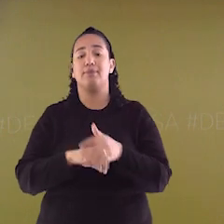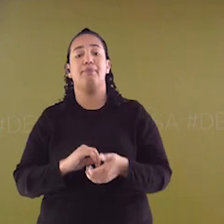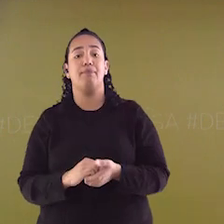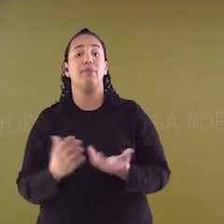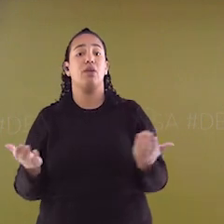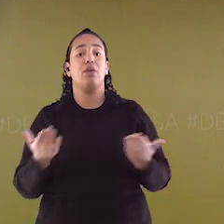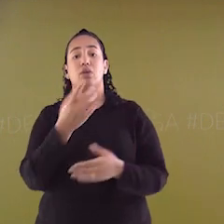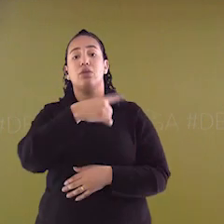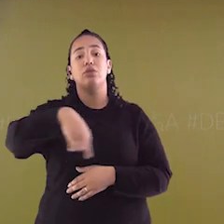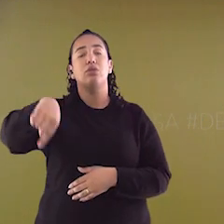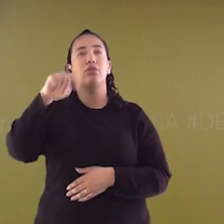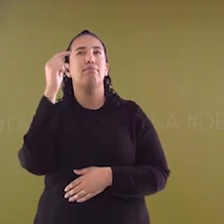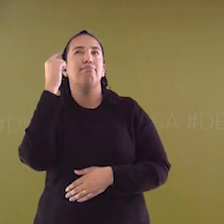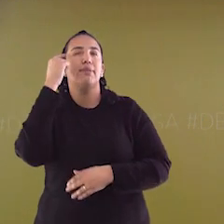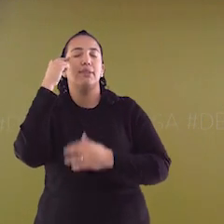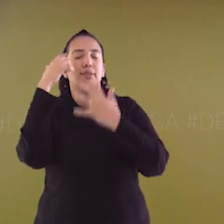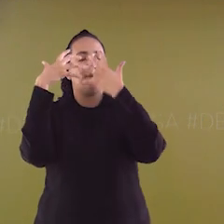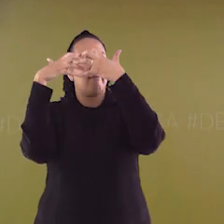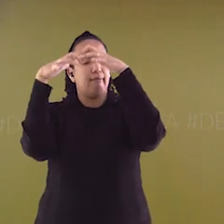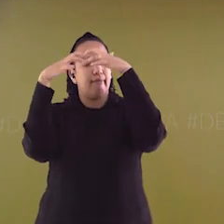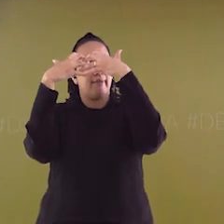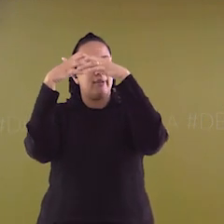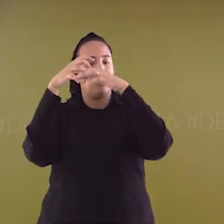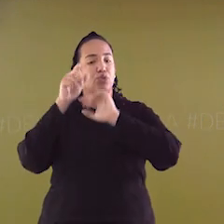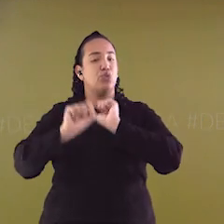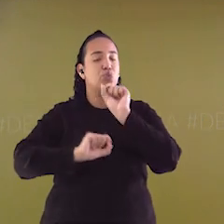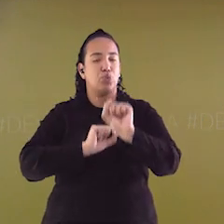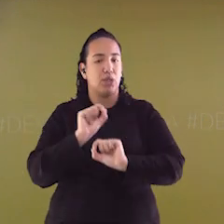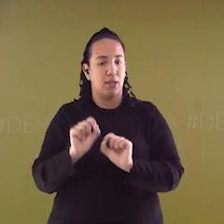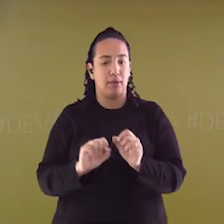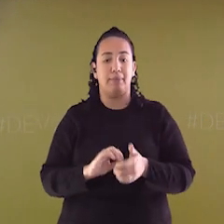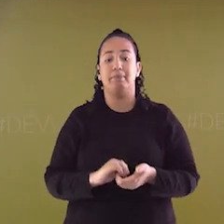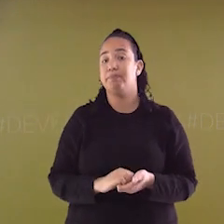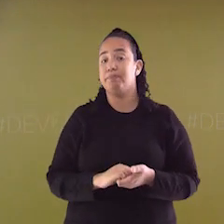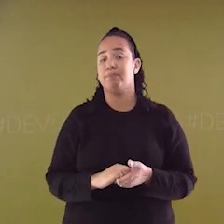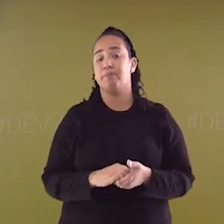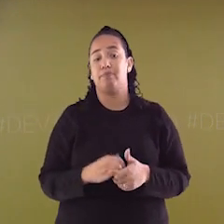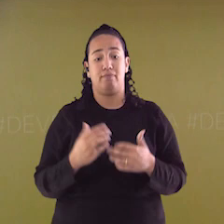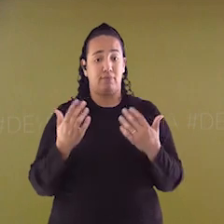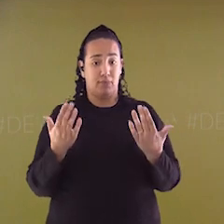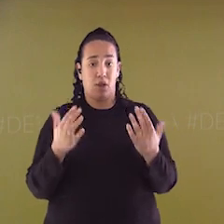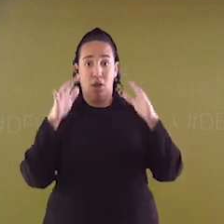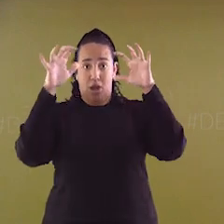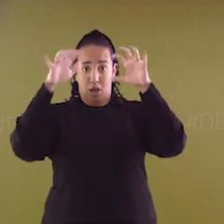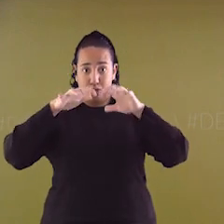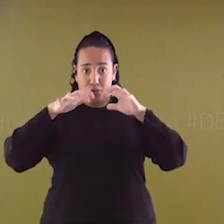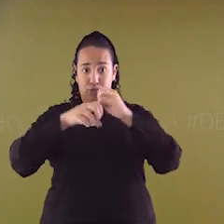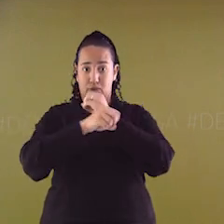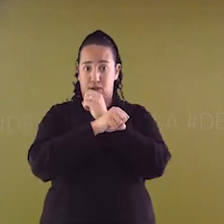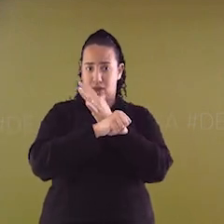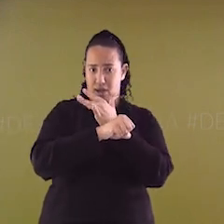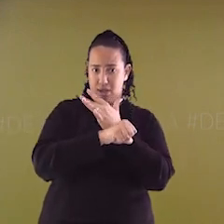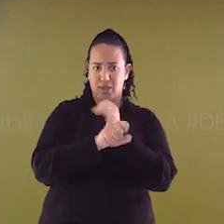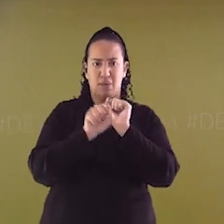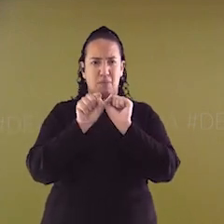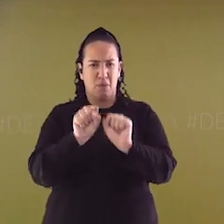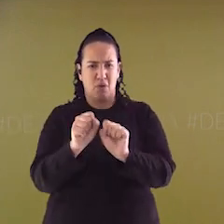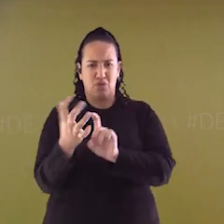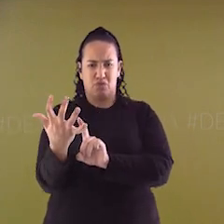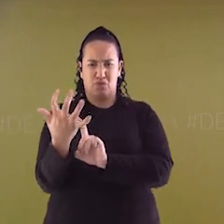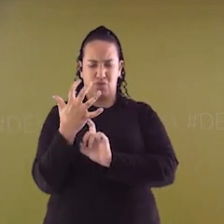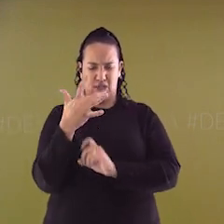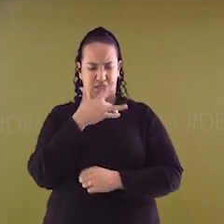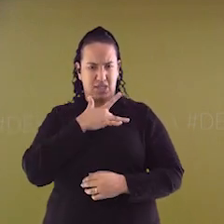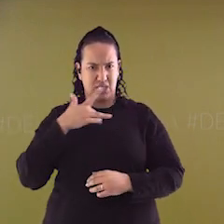vamos pensar e refletir sobre a seguinte questão. Será que a chuva ácida pode causar